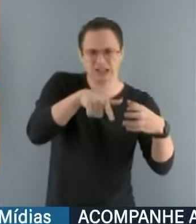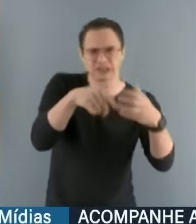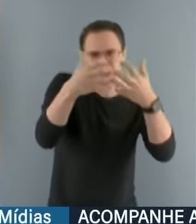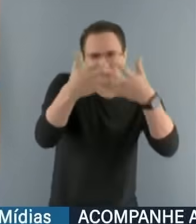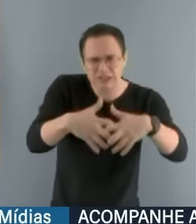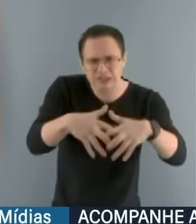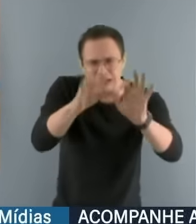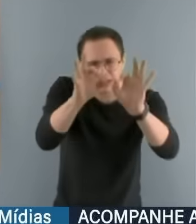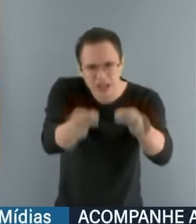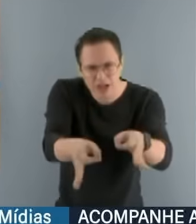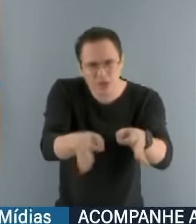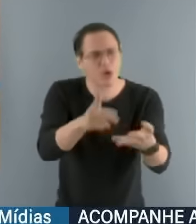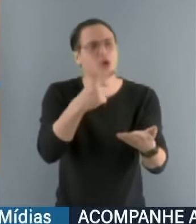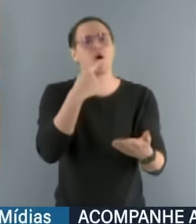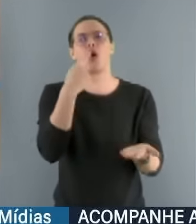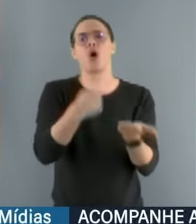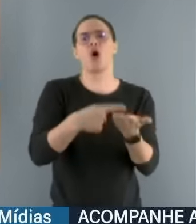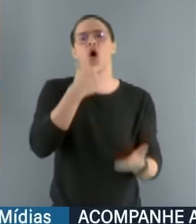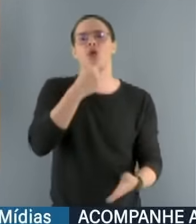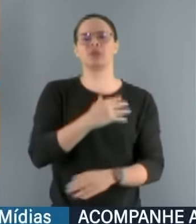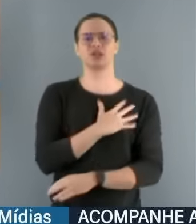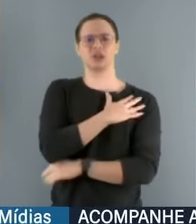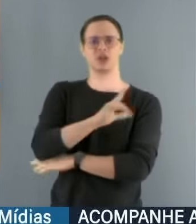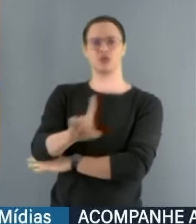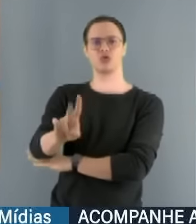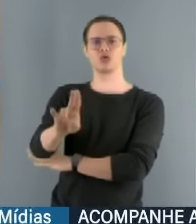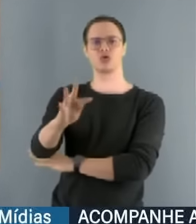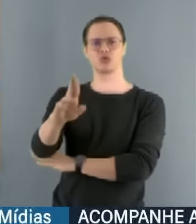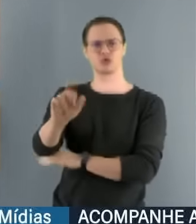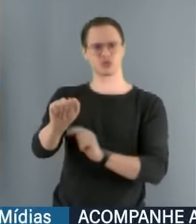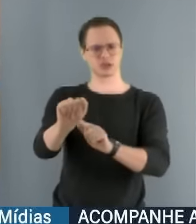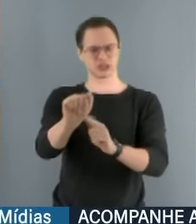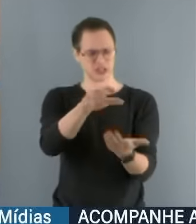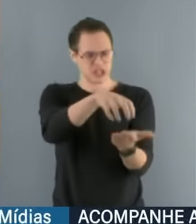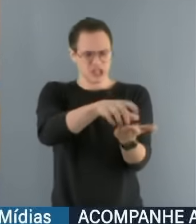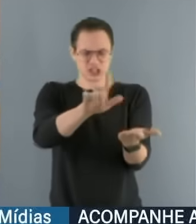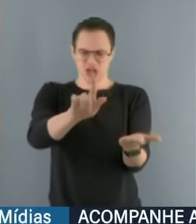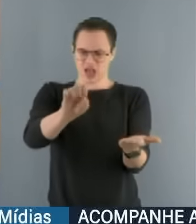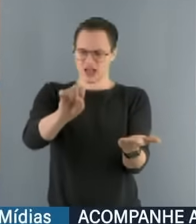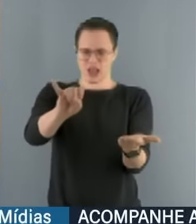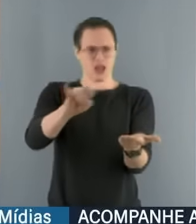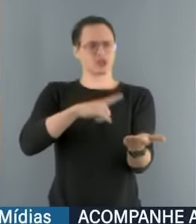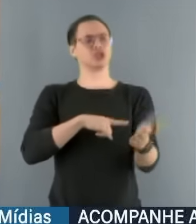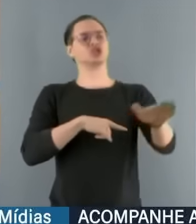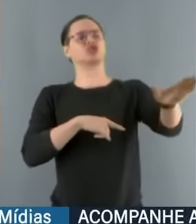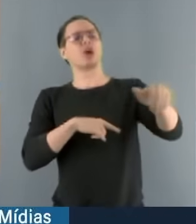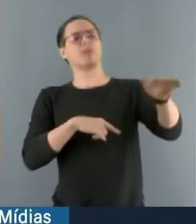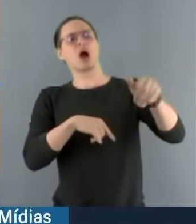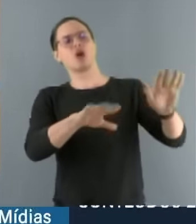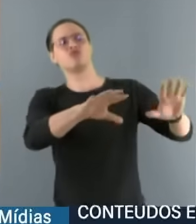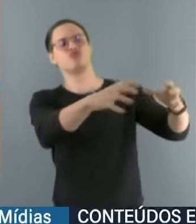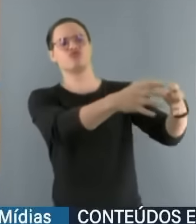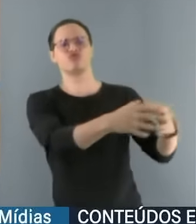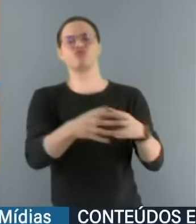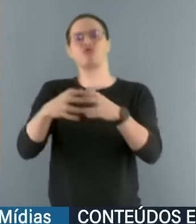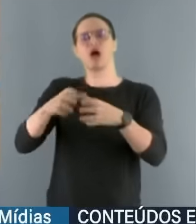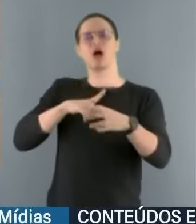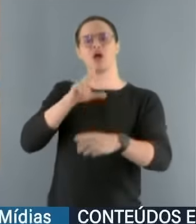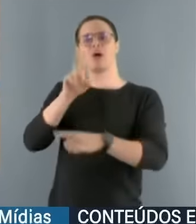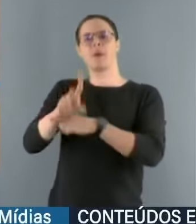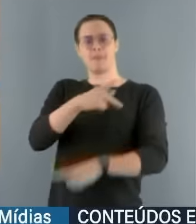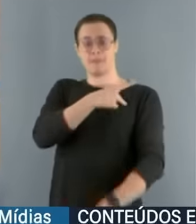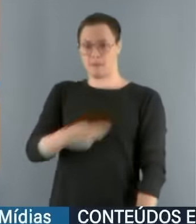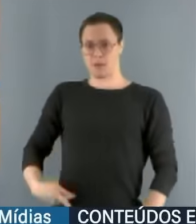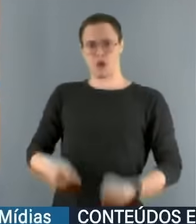uma afirmação do general Dutra, de que o GSI precisaria provocar o batalhão da Guarda Presidencial para que